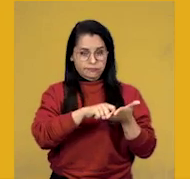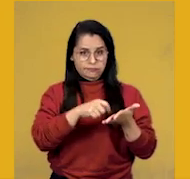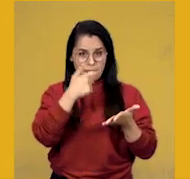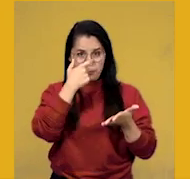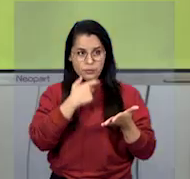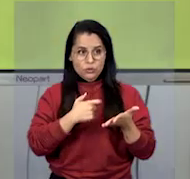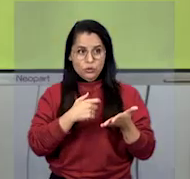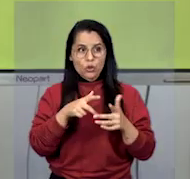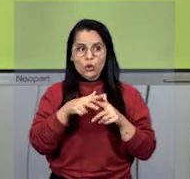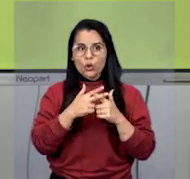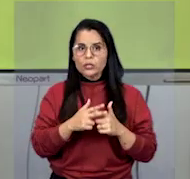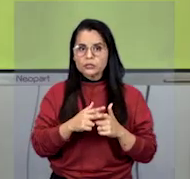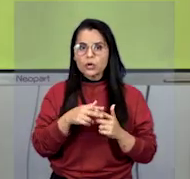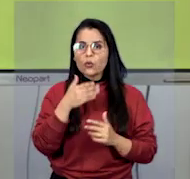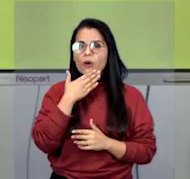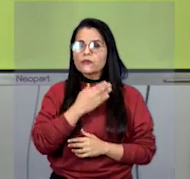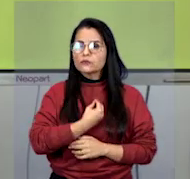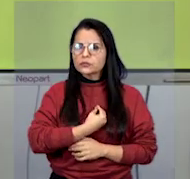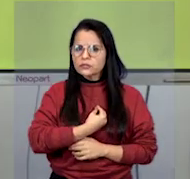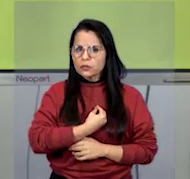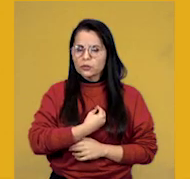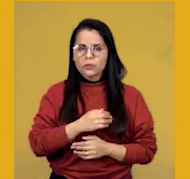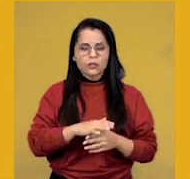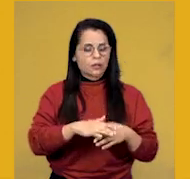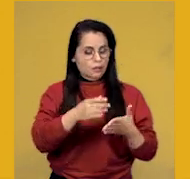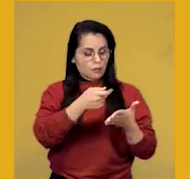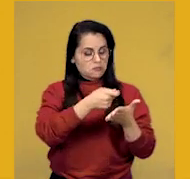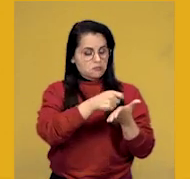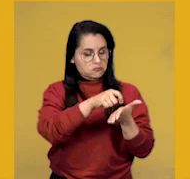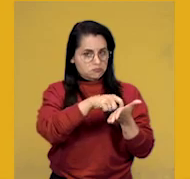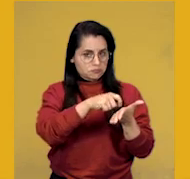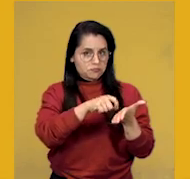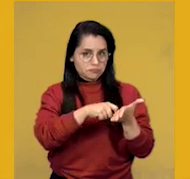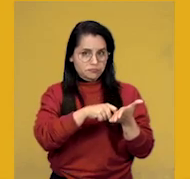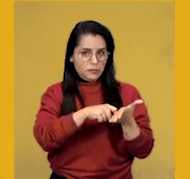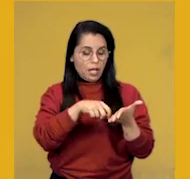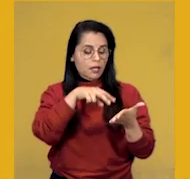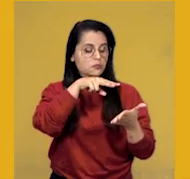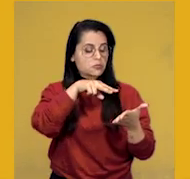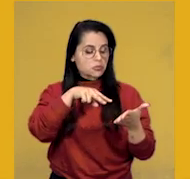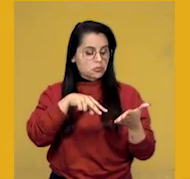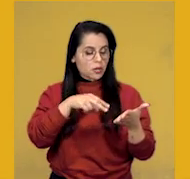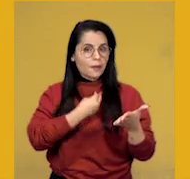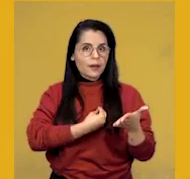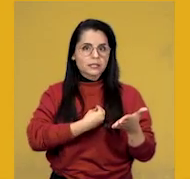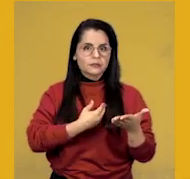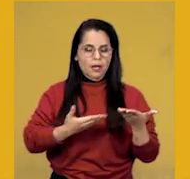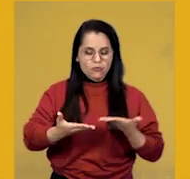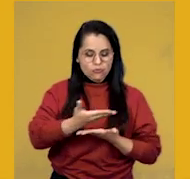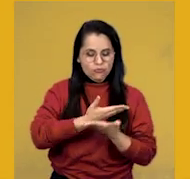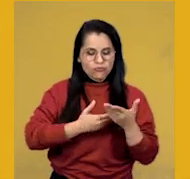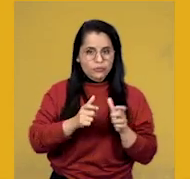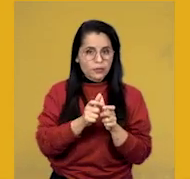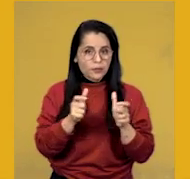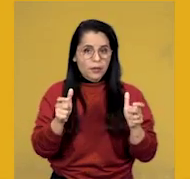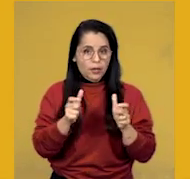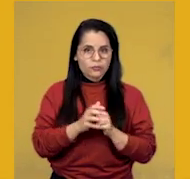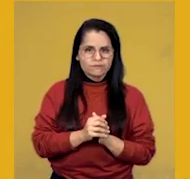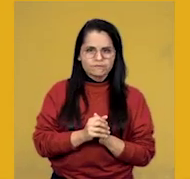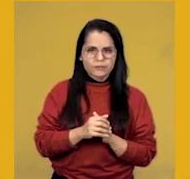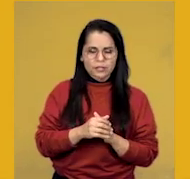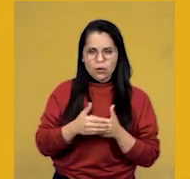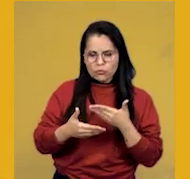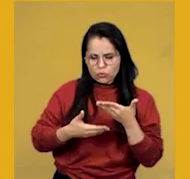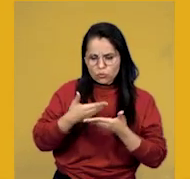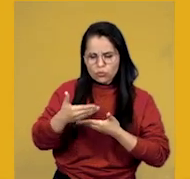uma correção, qual a sua função? Permite tanto ao autor quanto ao leitor participar de um debate maior,